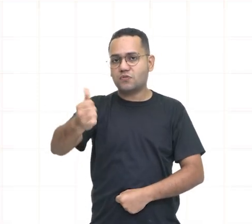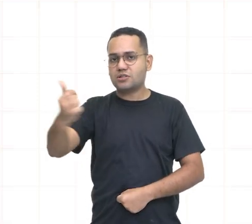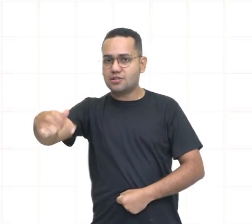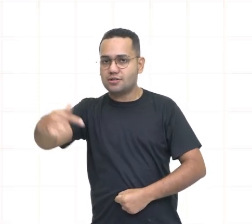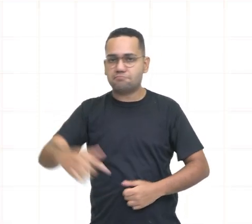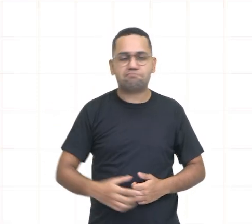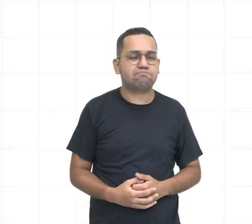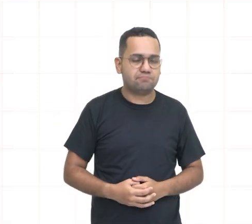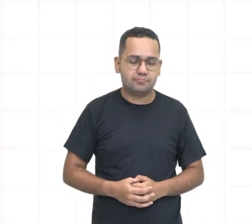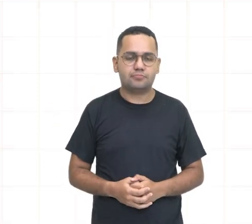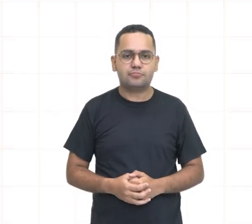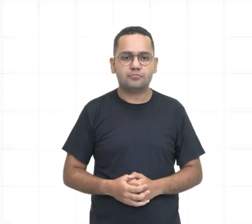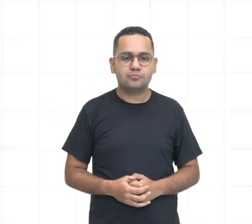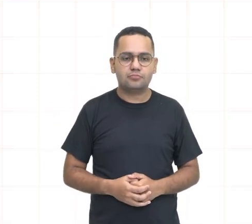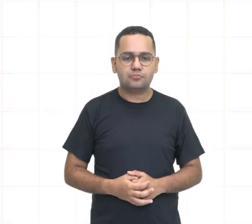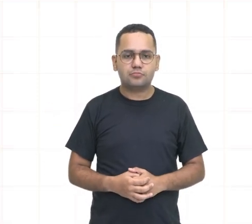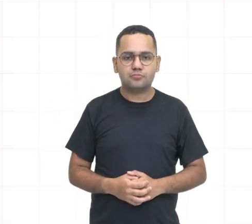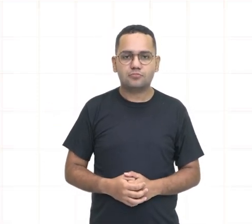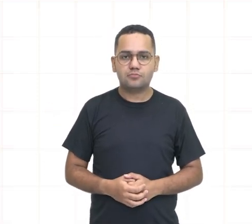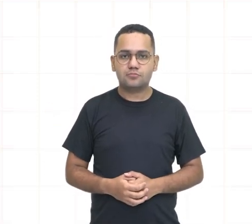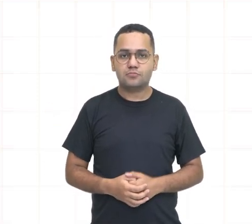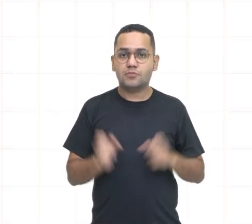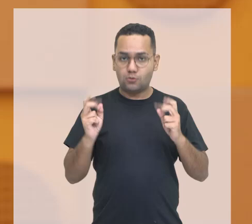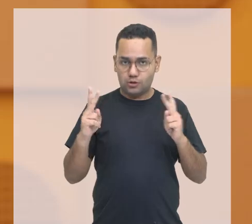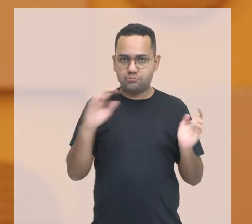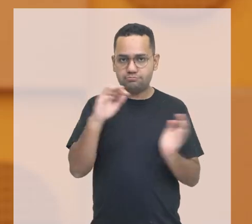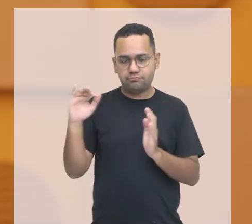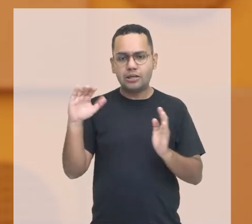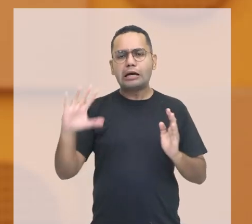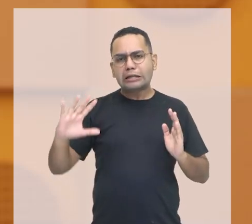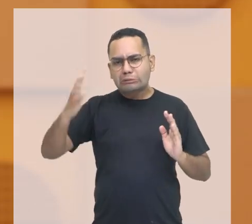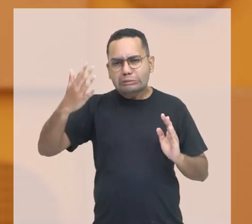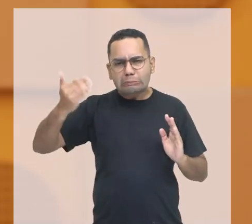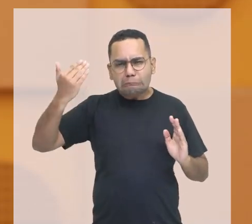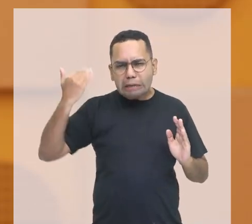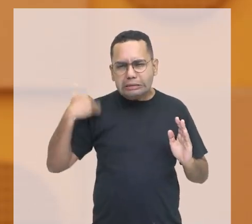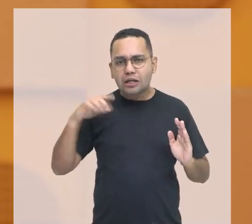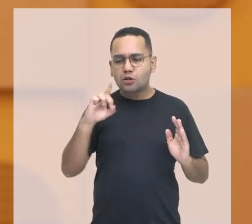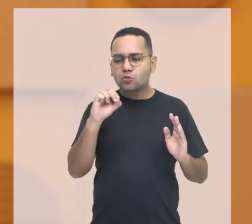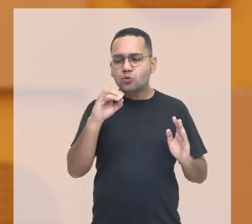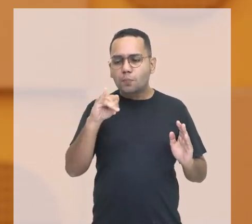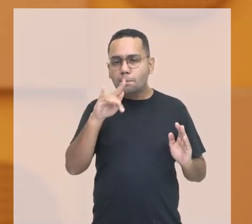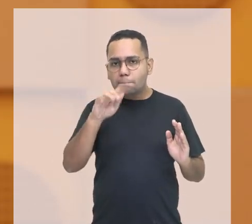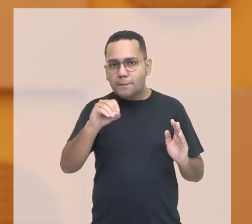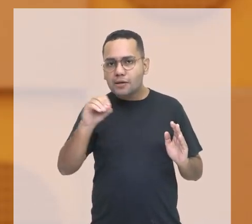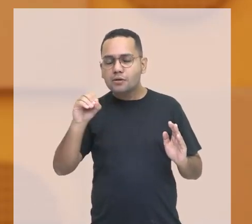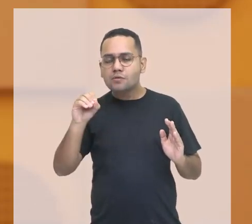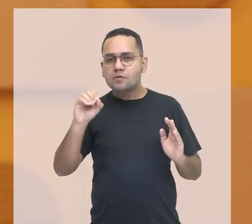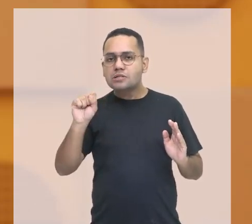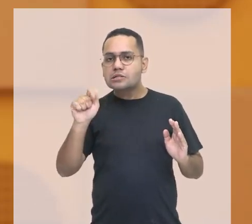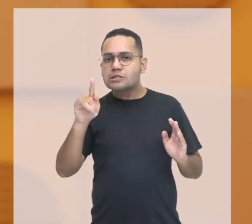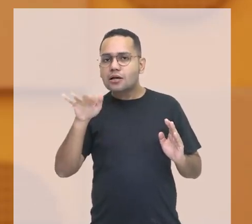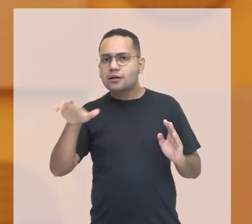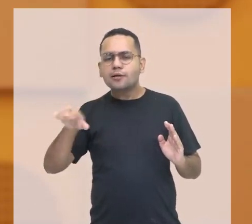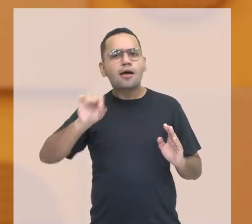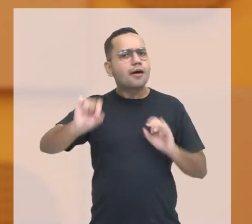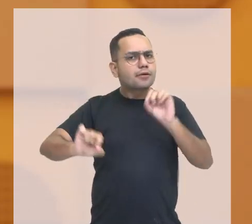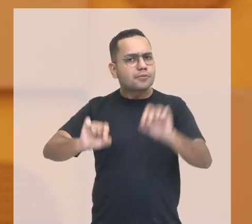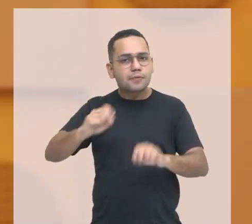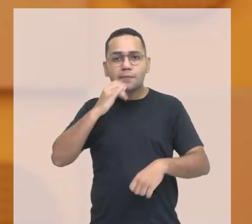1917. Gente, após o chamado Domingo Sangrento, que foi nada mais nada menos do que uma manifestação dos